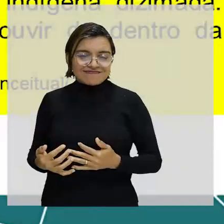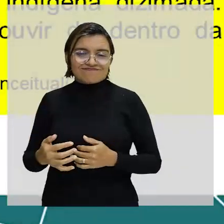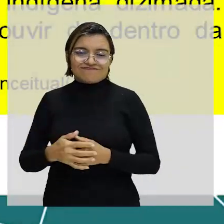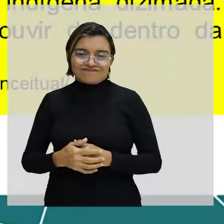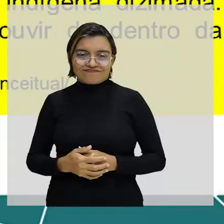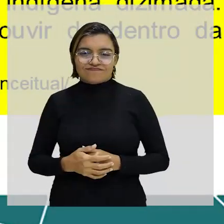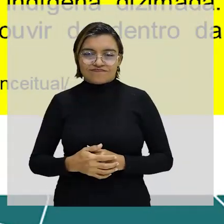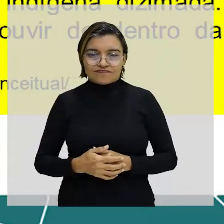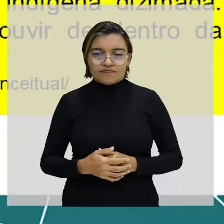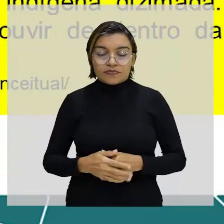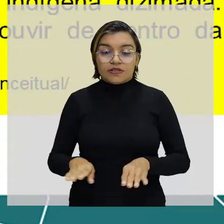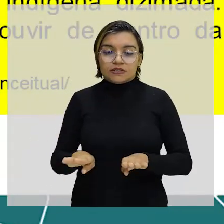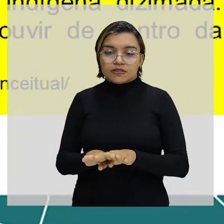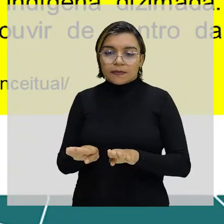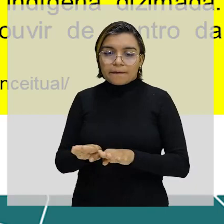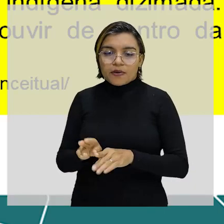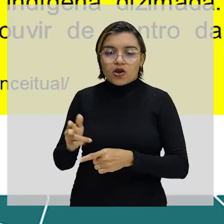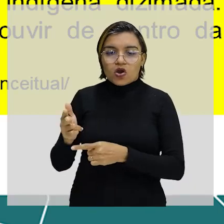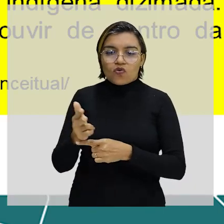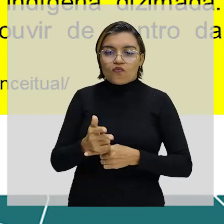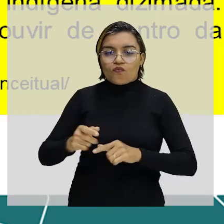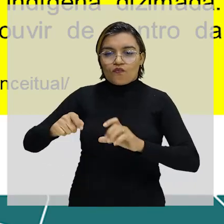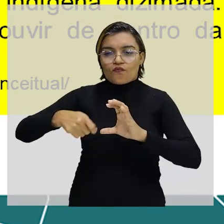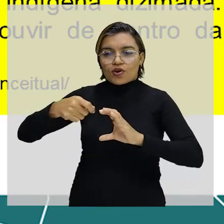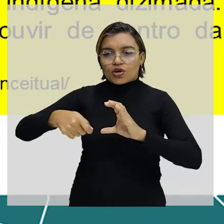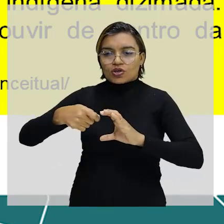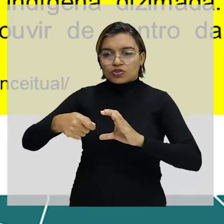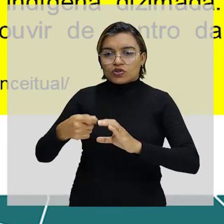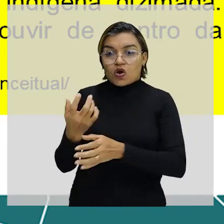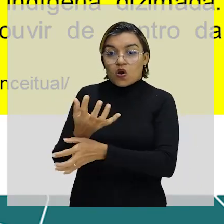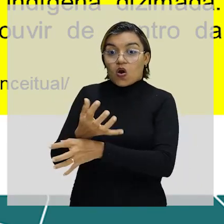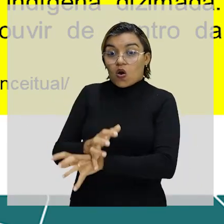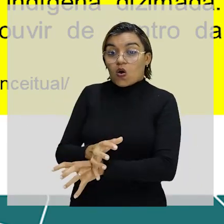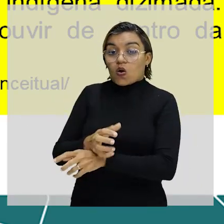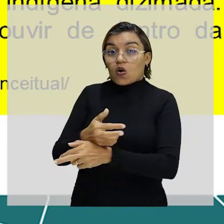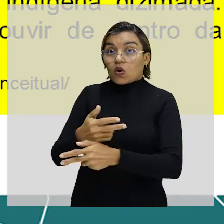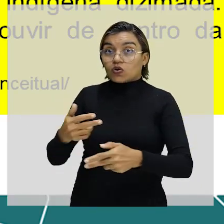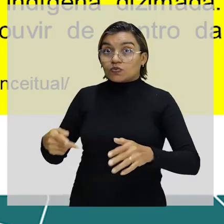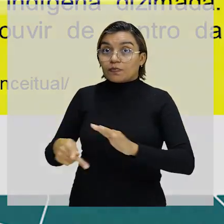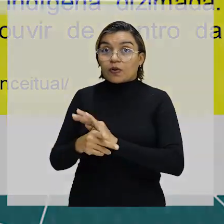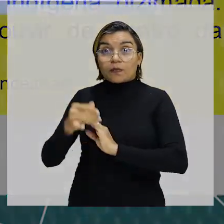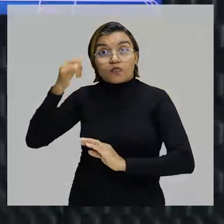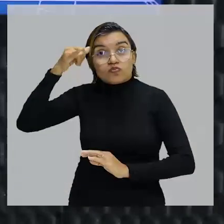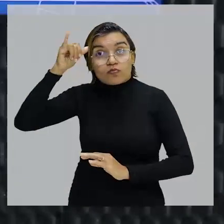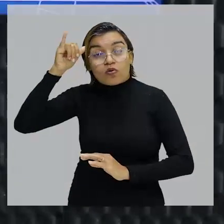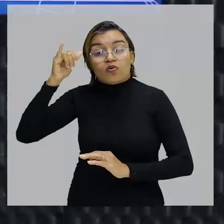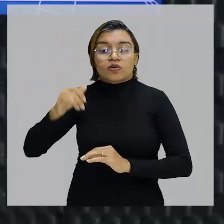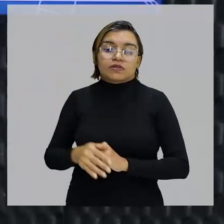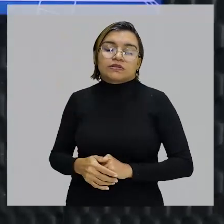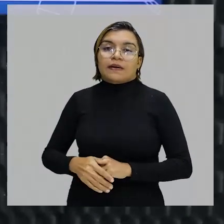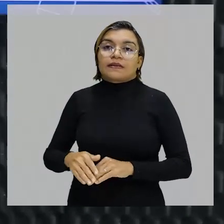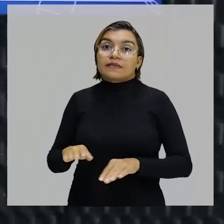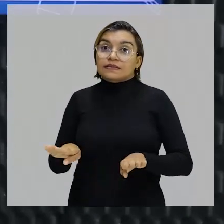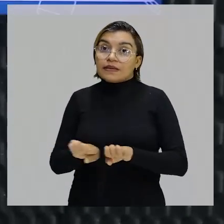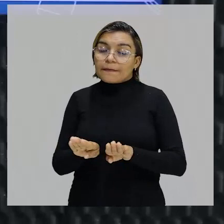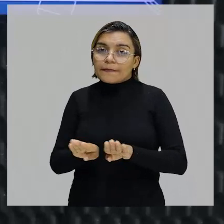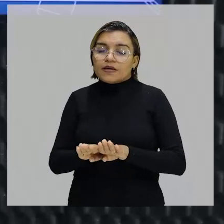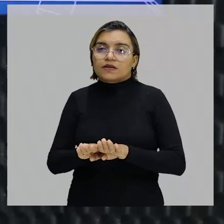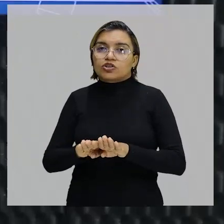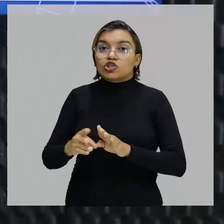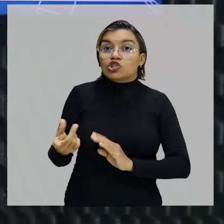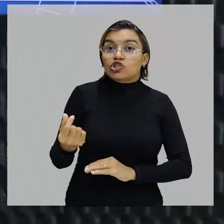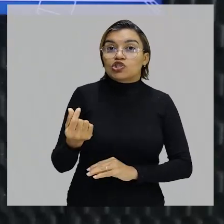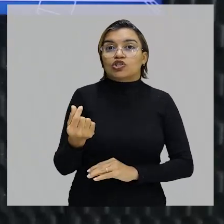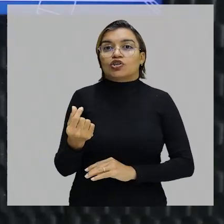O vídeo do Cildo Meirelles, ossos, facilita a vida de vocês, são ossos de boi mais ossos, dinheiro, né? É a